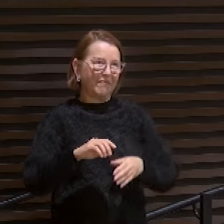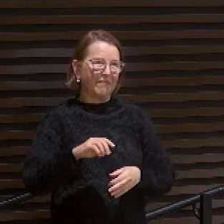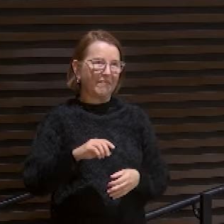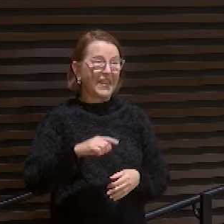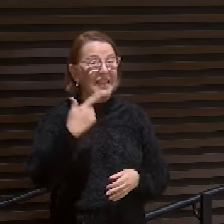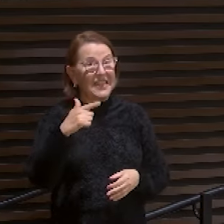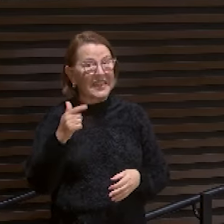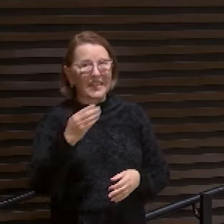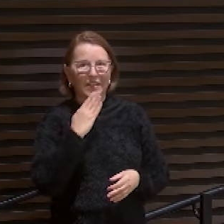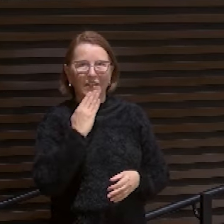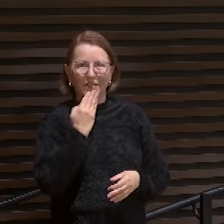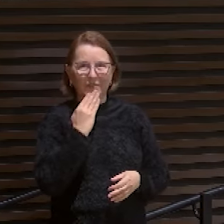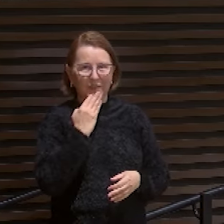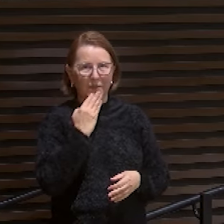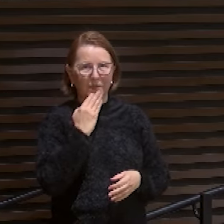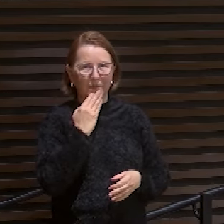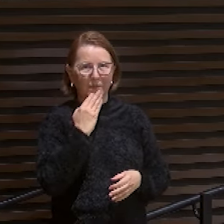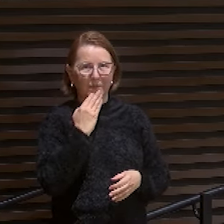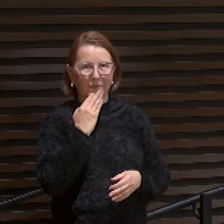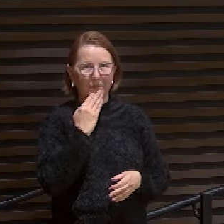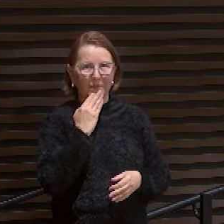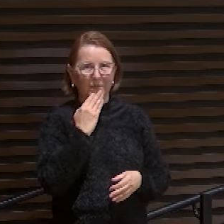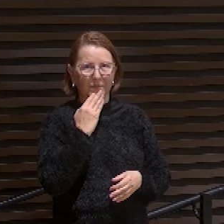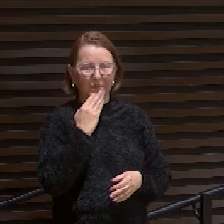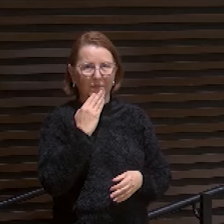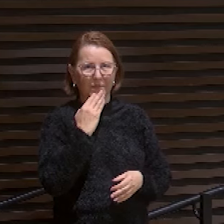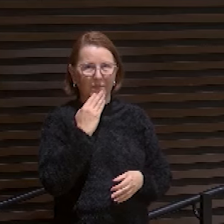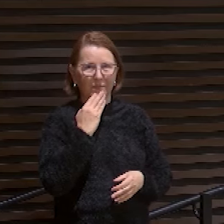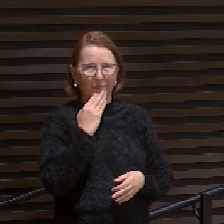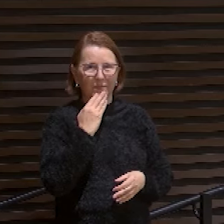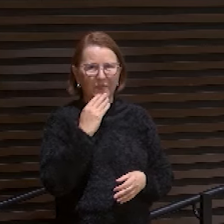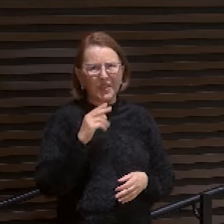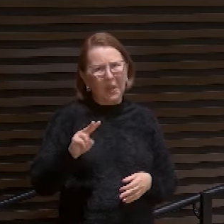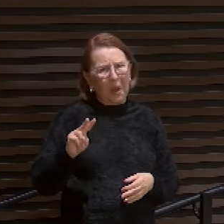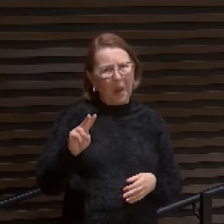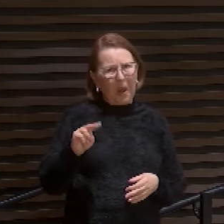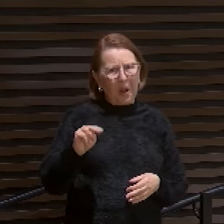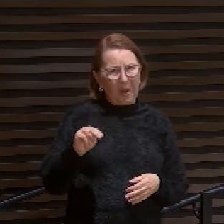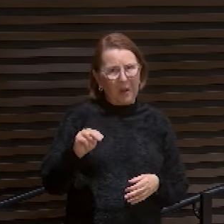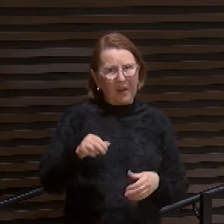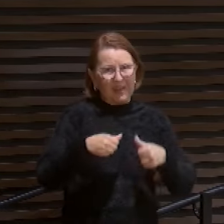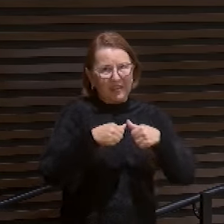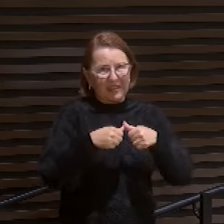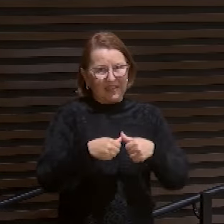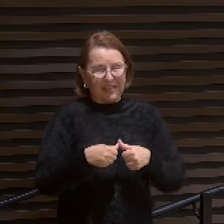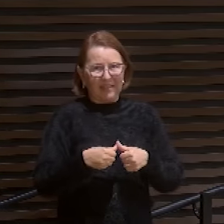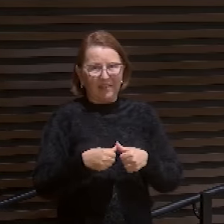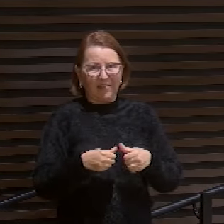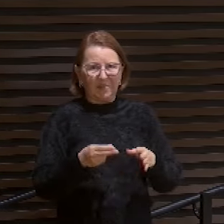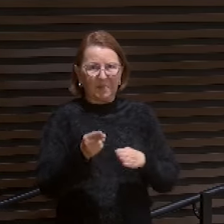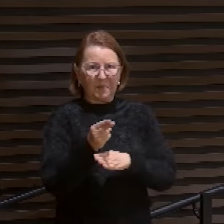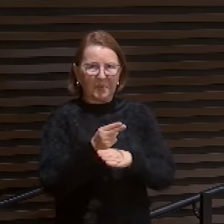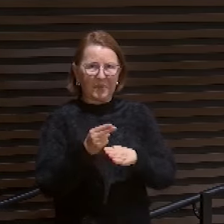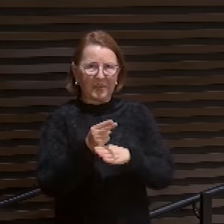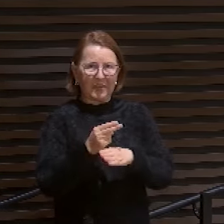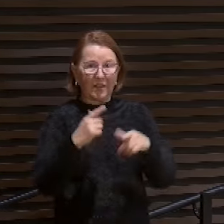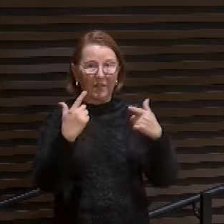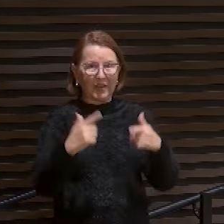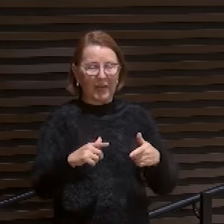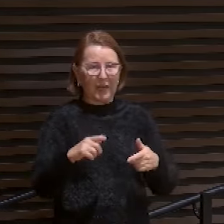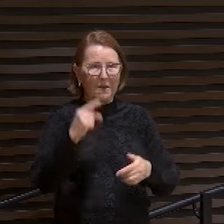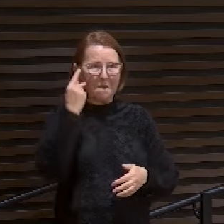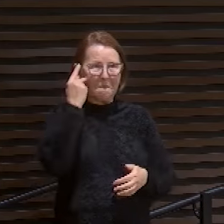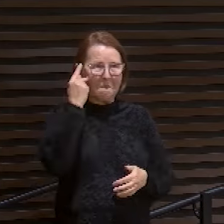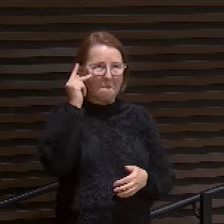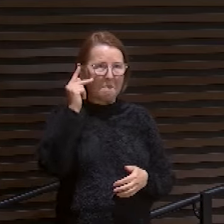tivesse sido sem defeito, de maneira alguma estaria sendo buscado